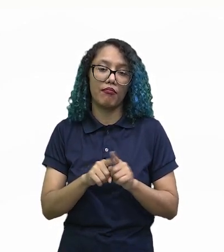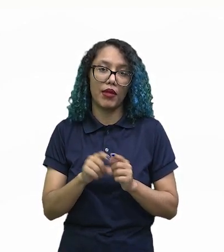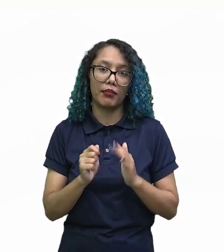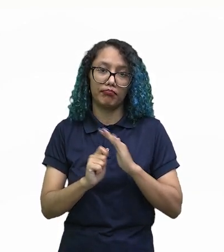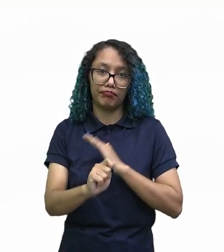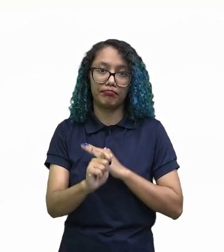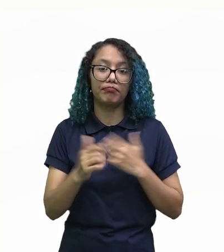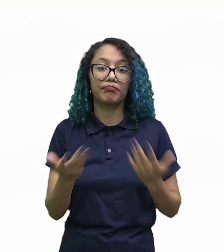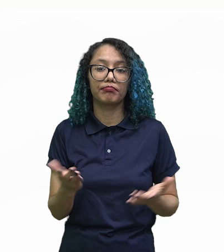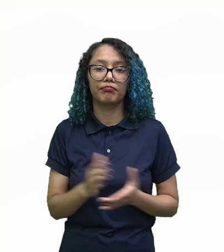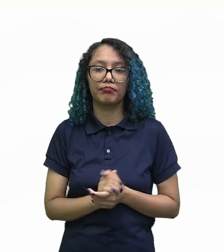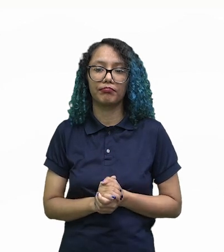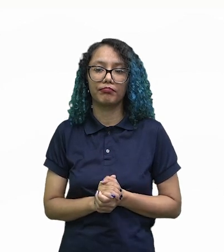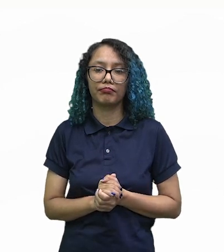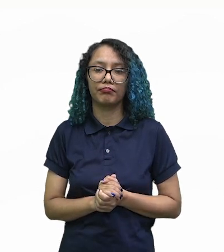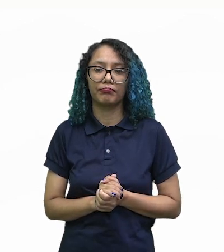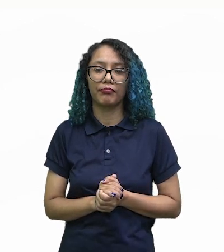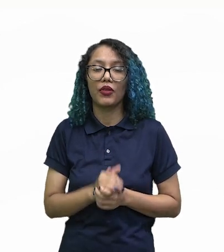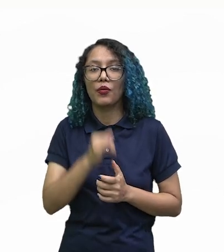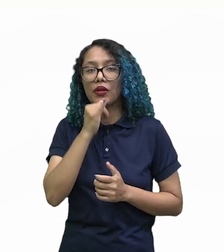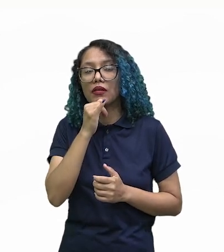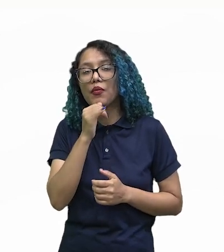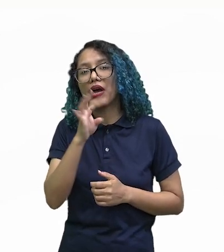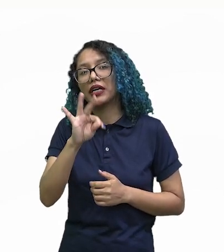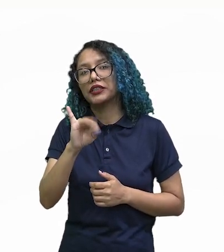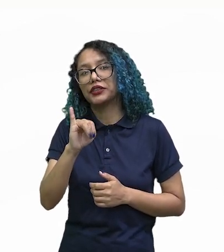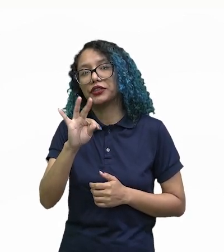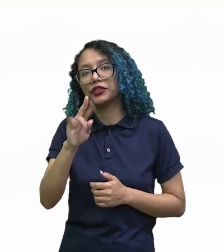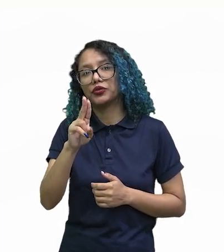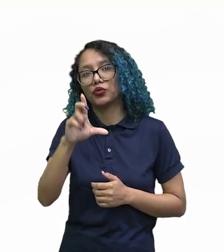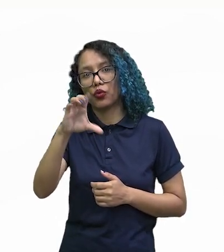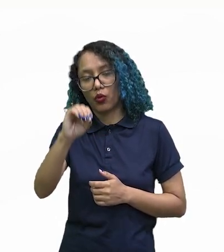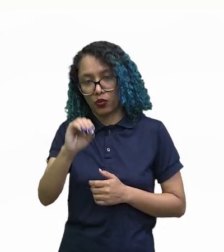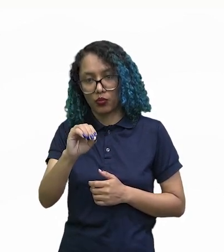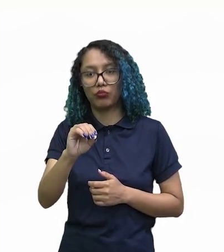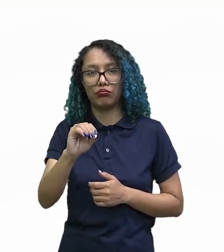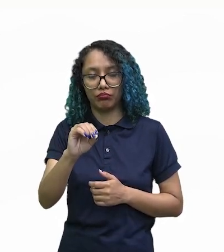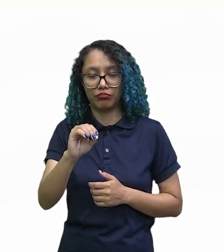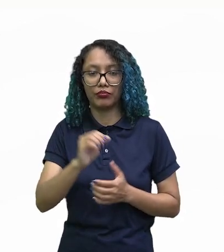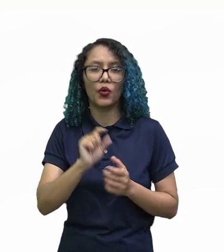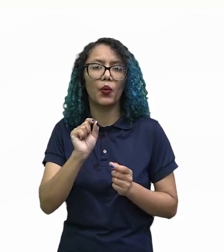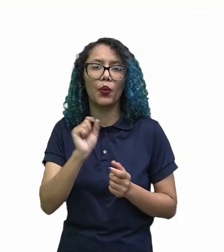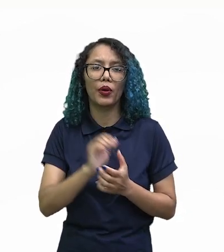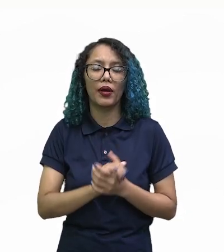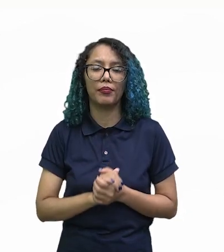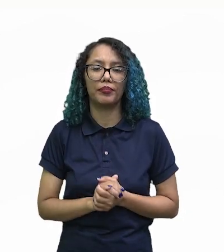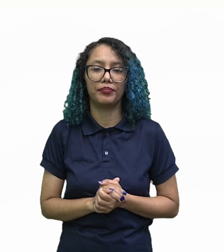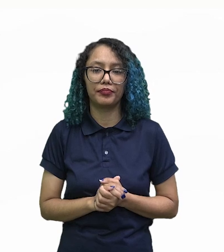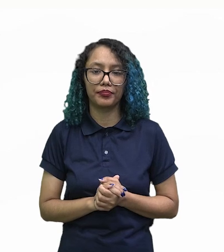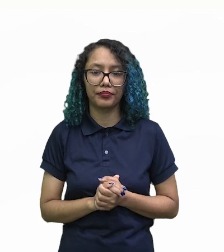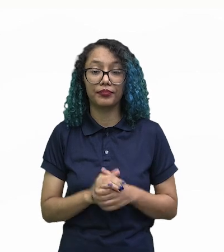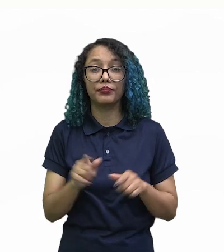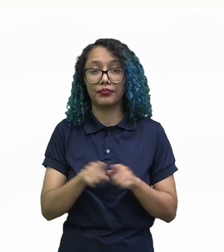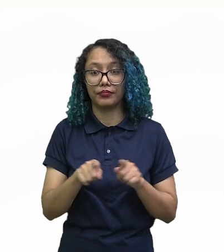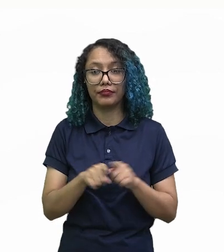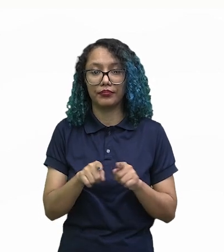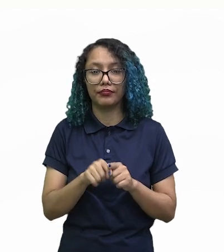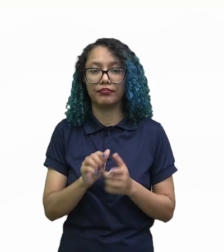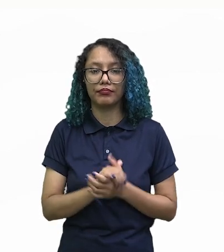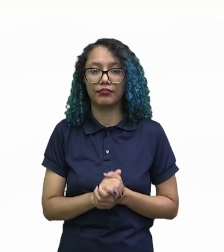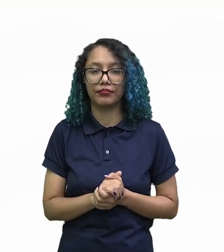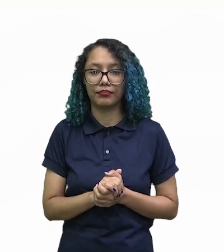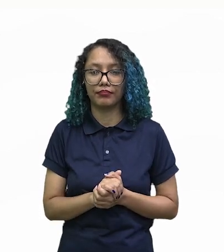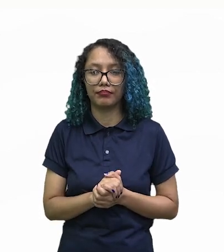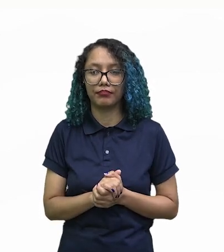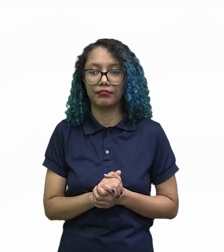que vai ser quem? Vai ser o título de capitalização. No título de capitalização, você também ali vai emprestar